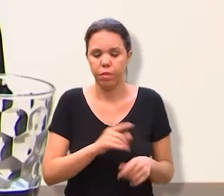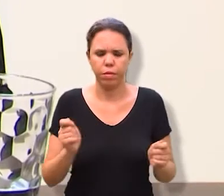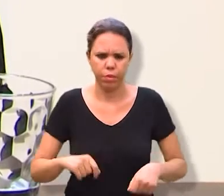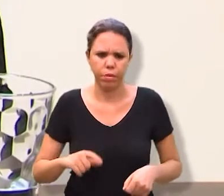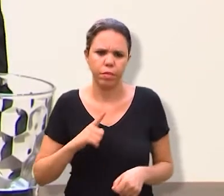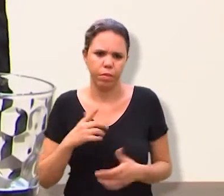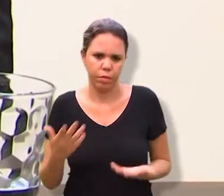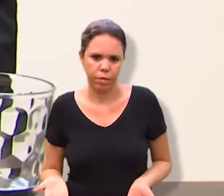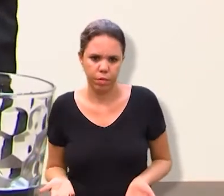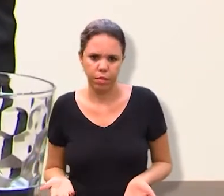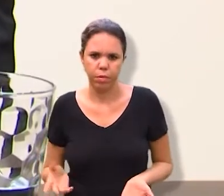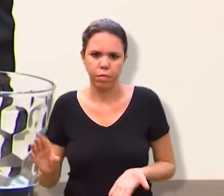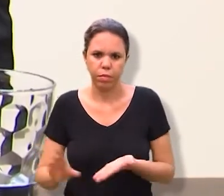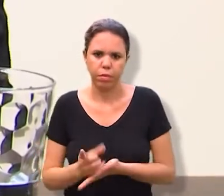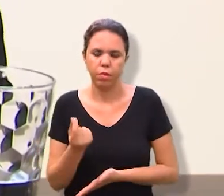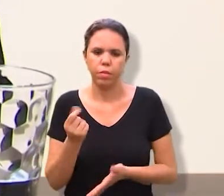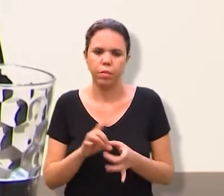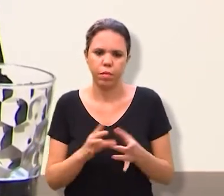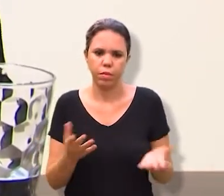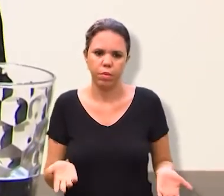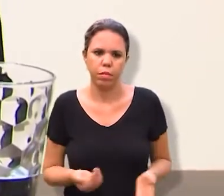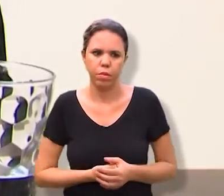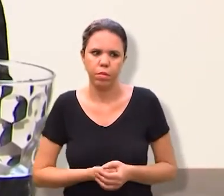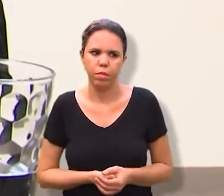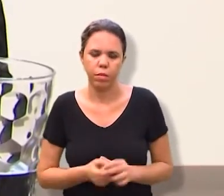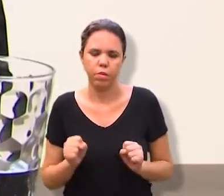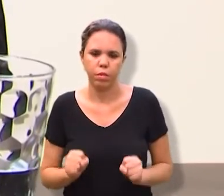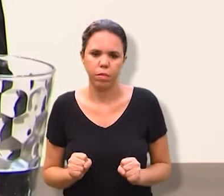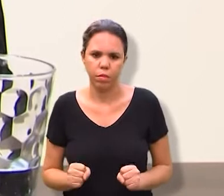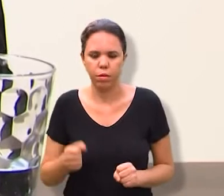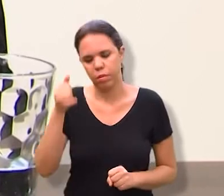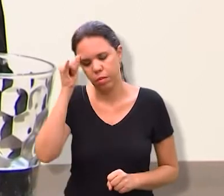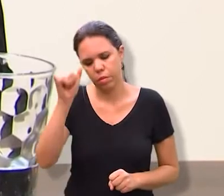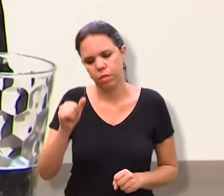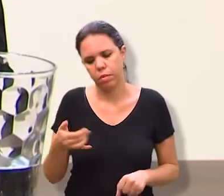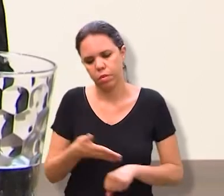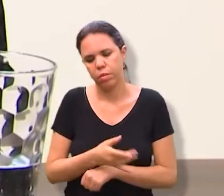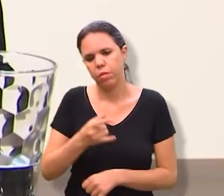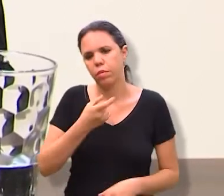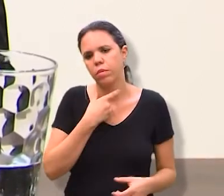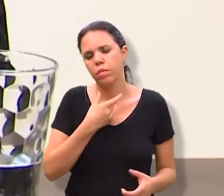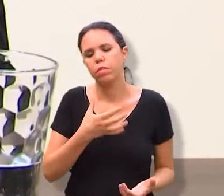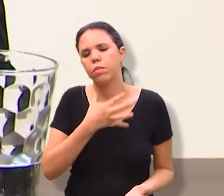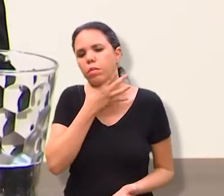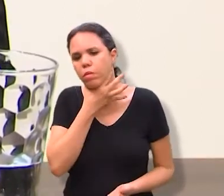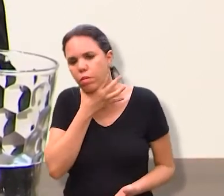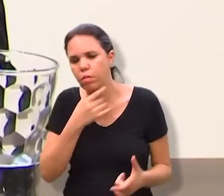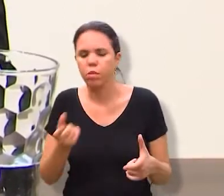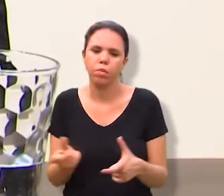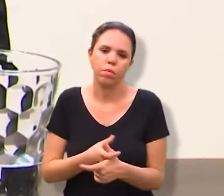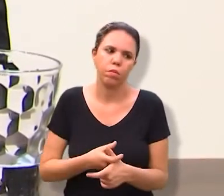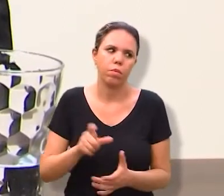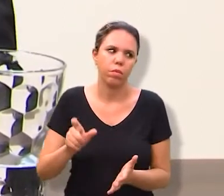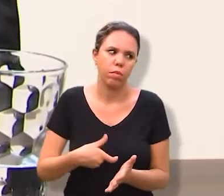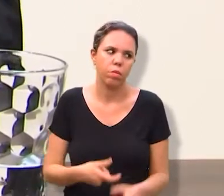segurança, que você já tenha o recurso disponível para poder evitar de entrar num cheque especial, entrar num crédito